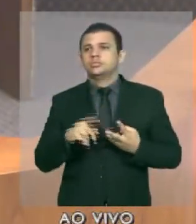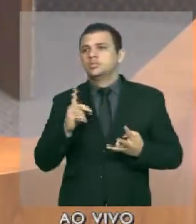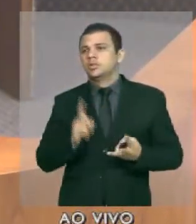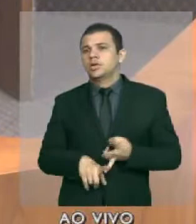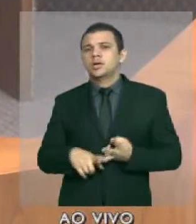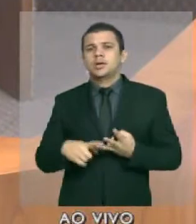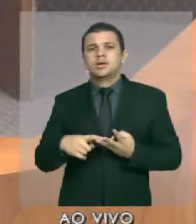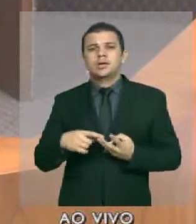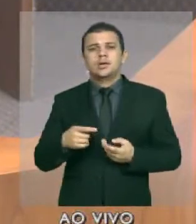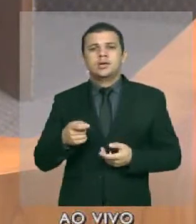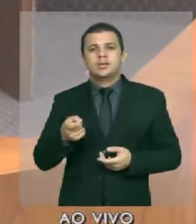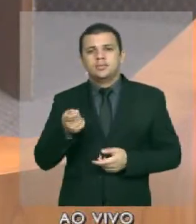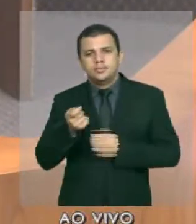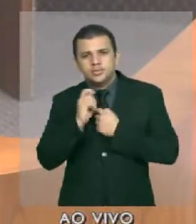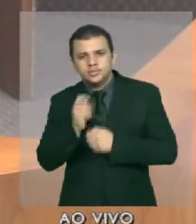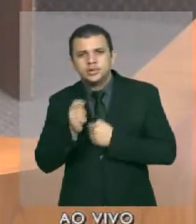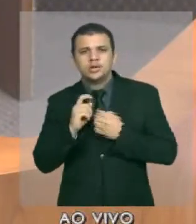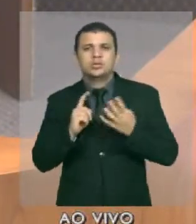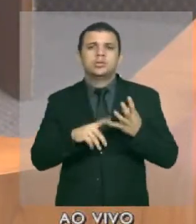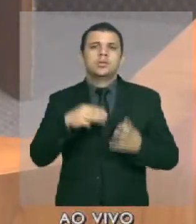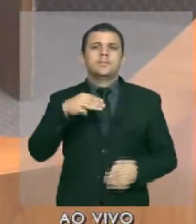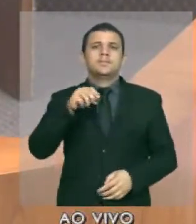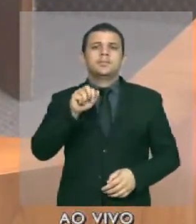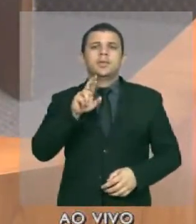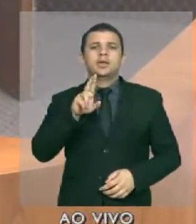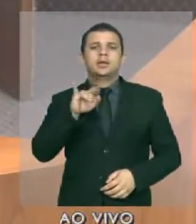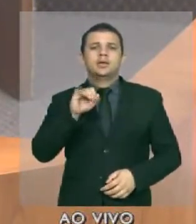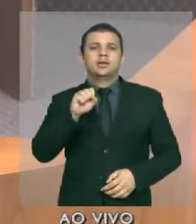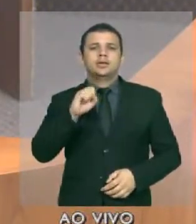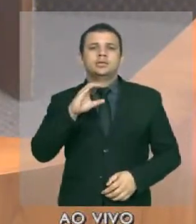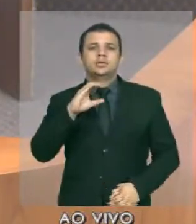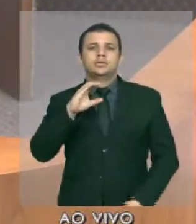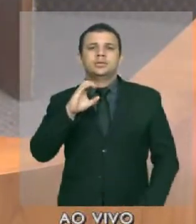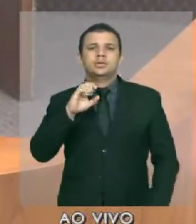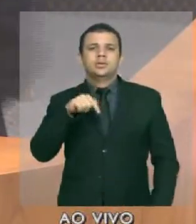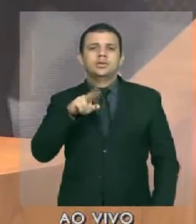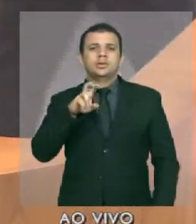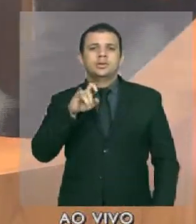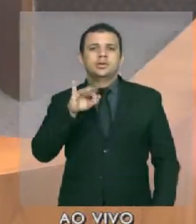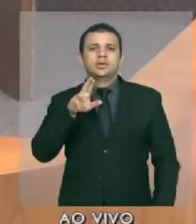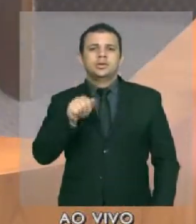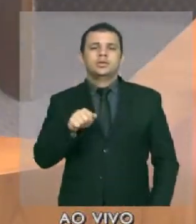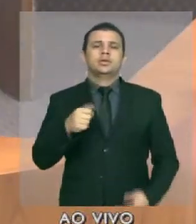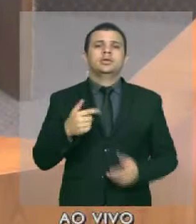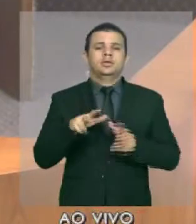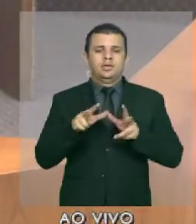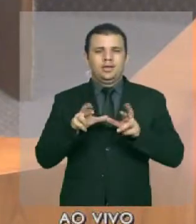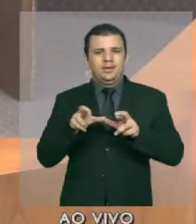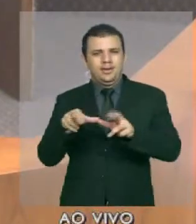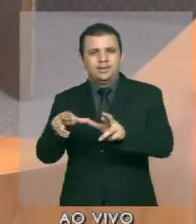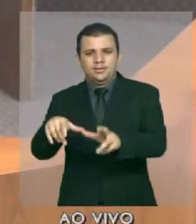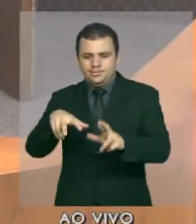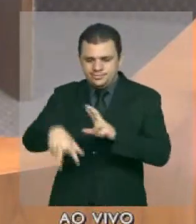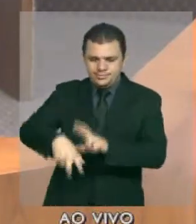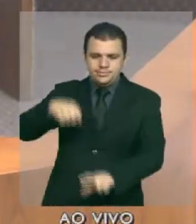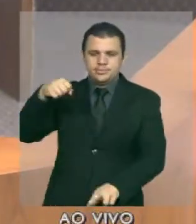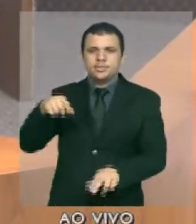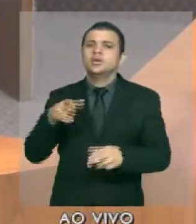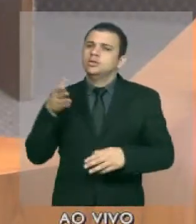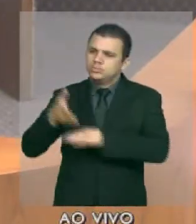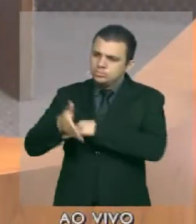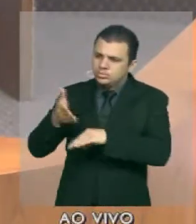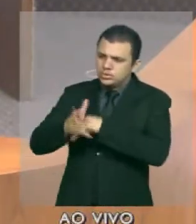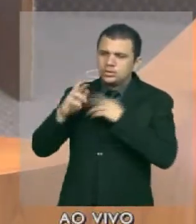catadores de caranguejo participaram da reunião Isso demonstra que nós vamos ter também em um Bear de Campos